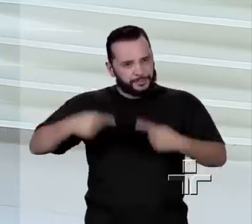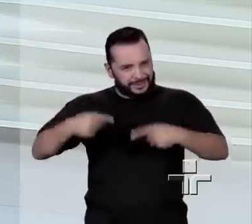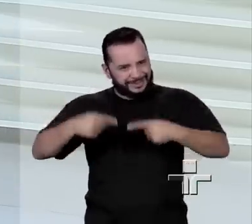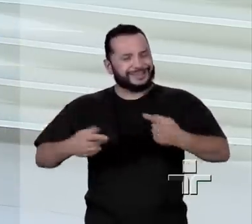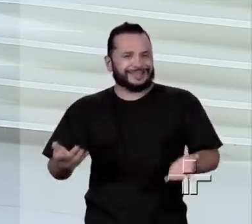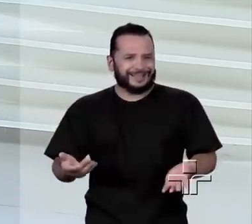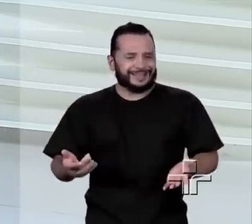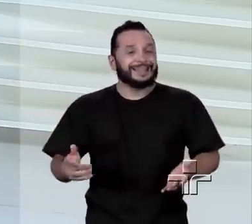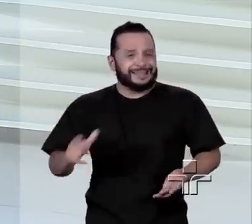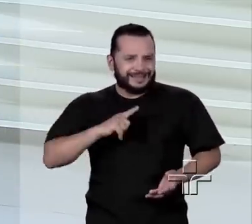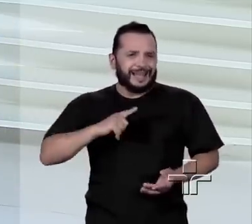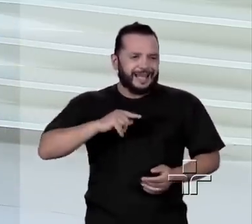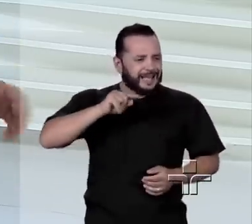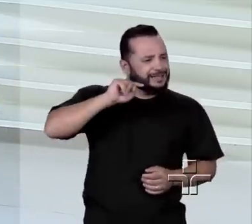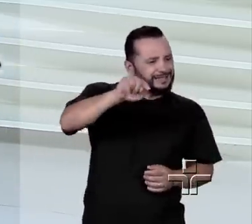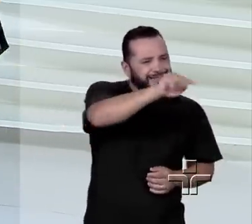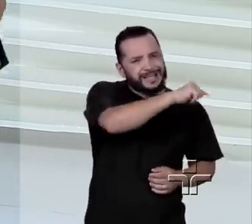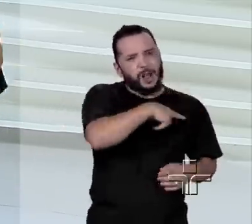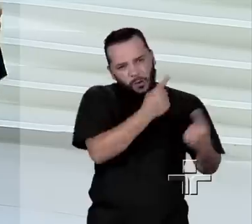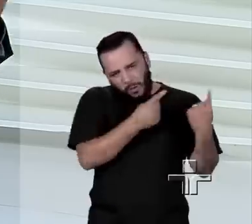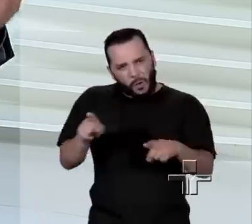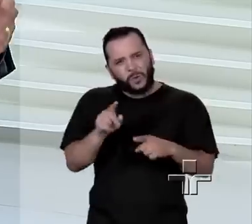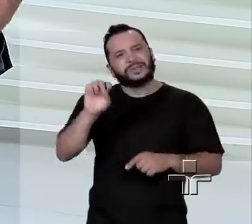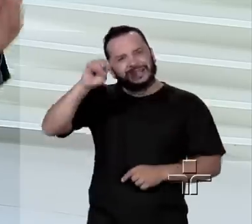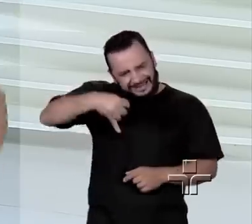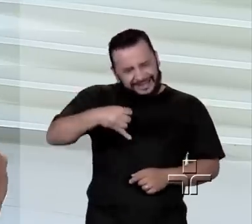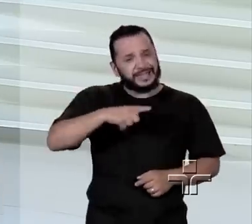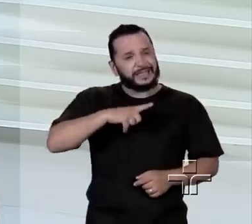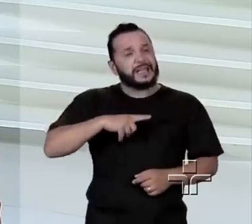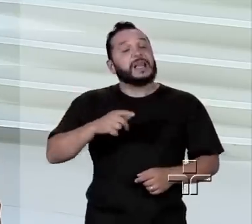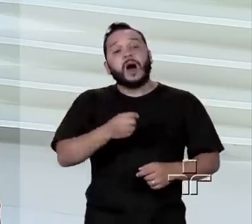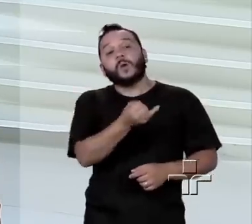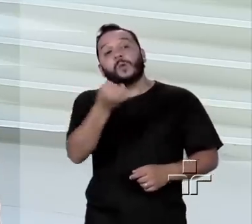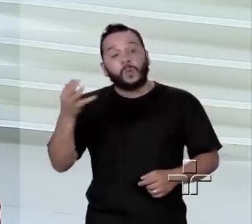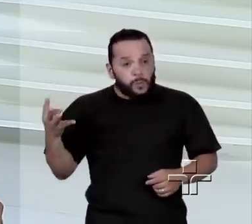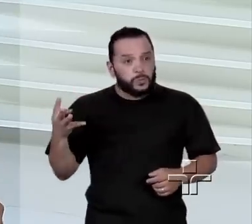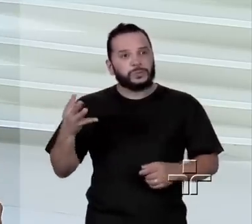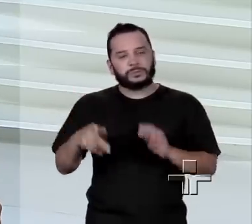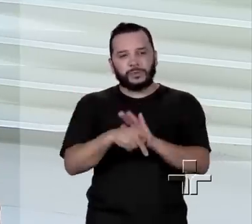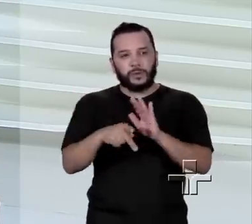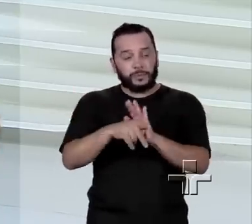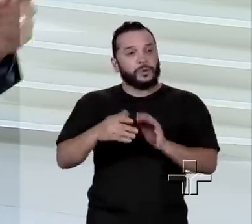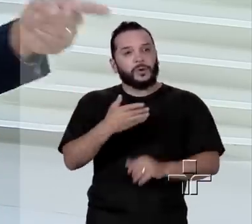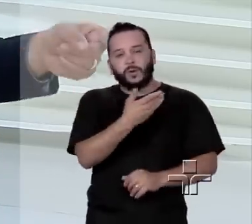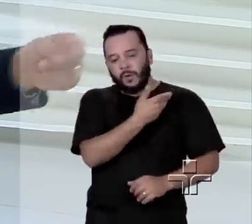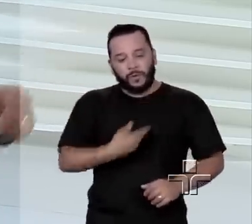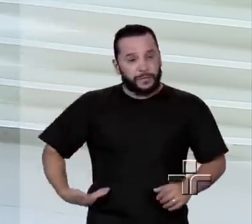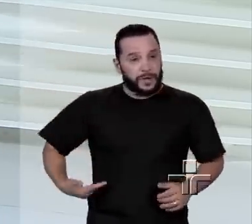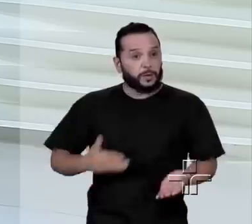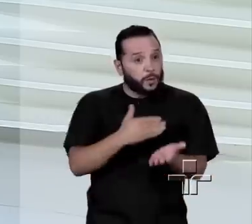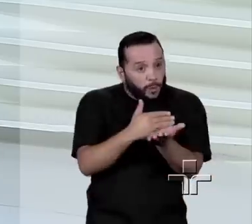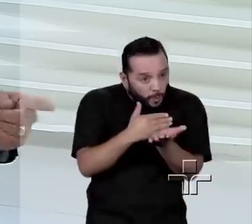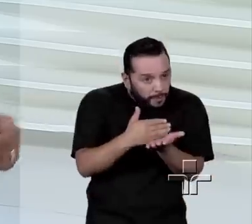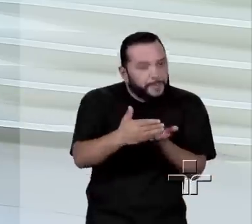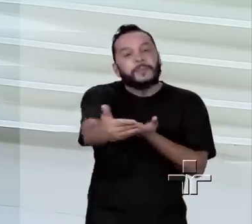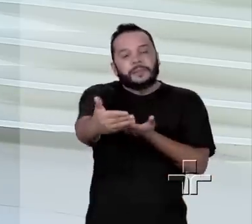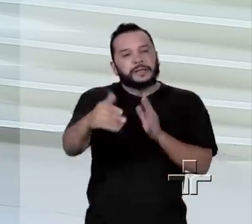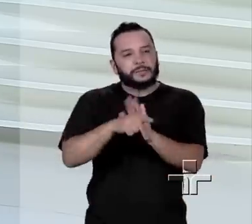resistência, Você tem governos que começam com 400, 420 votos dentro da Câmara e pedem